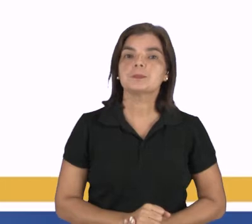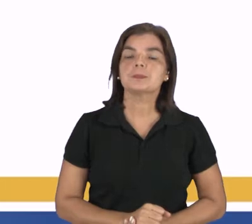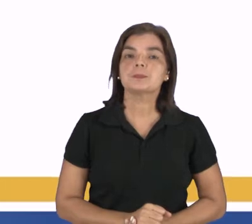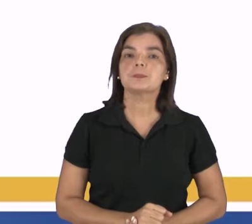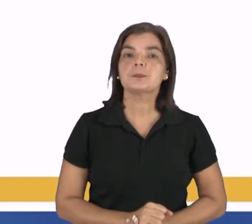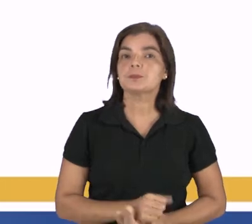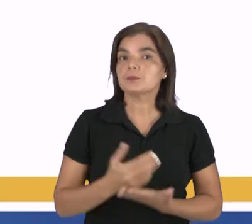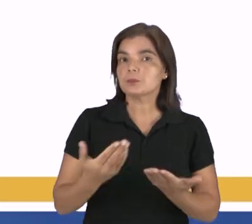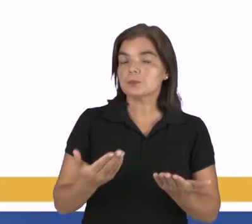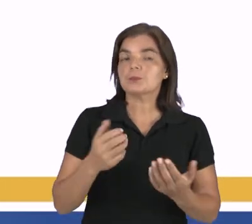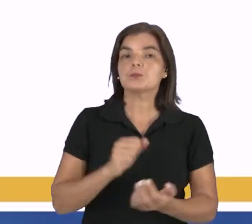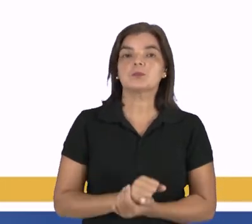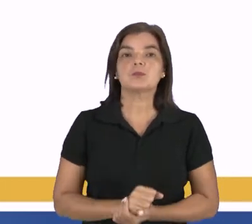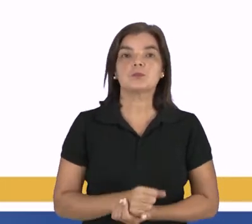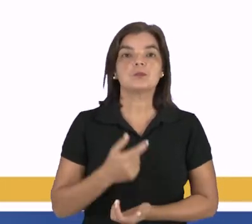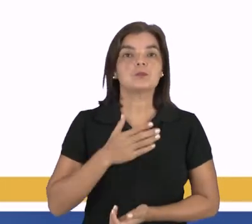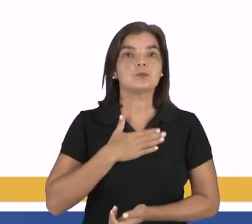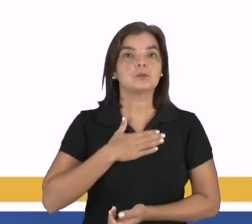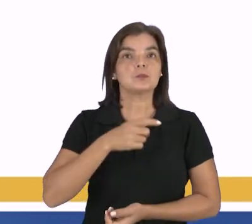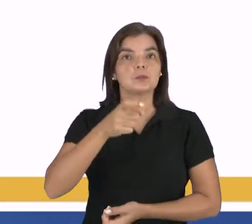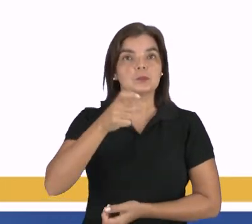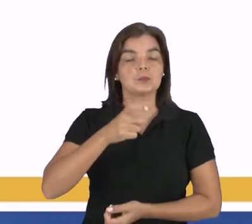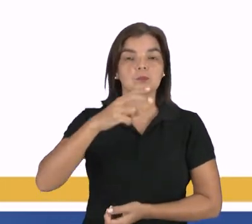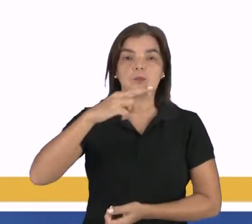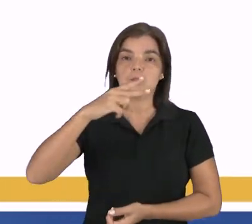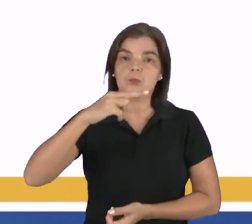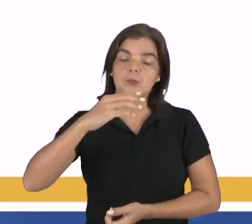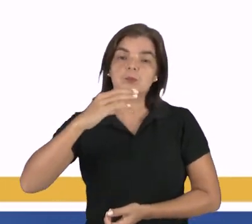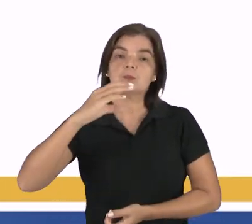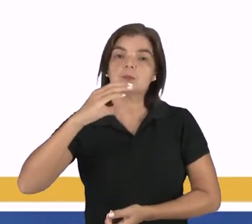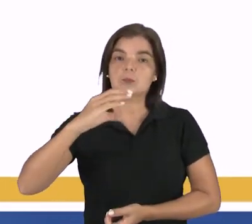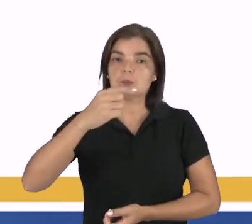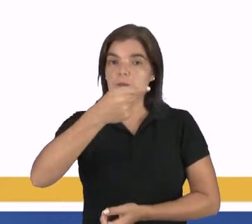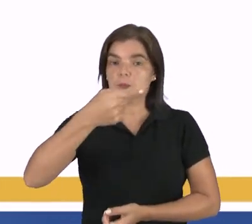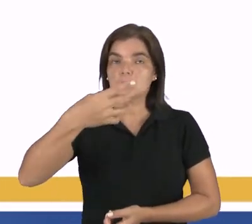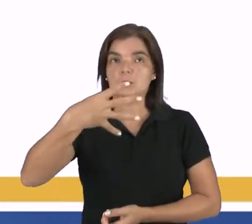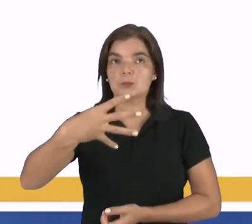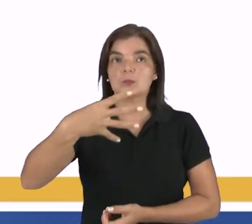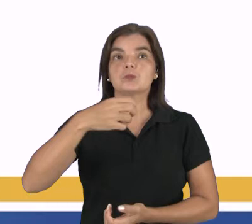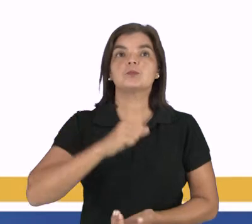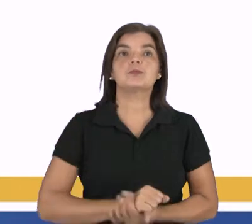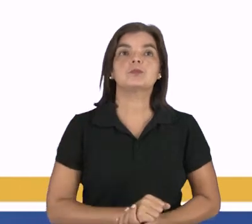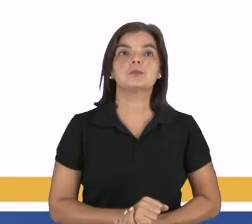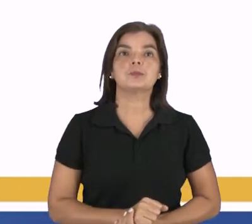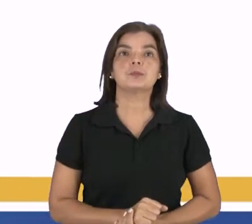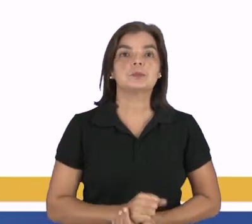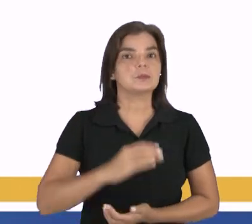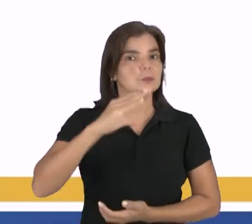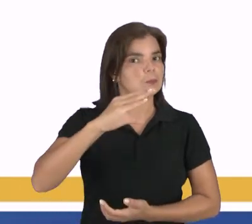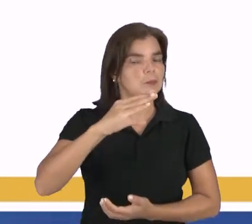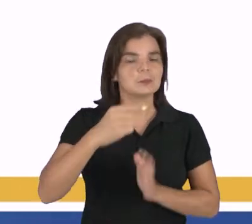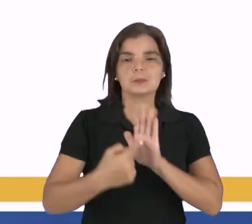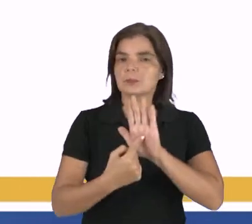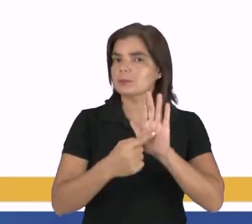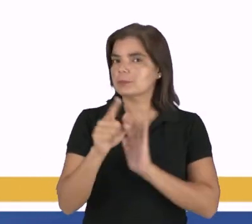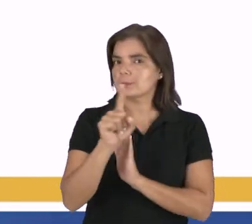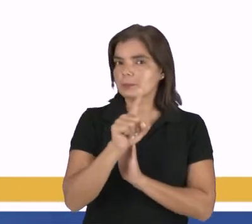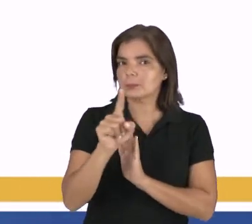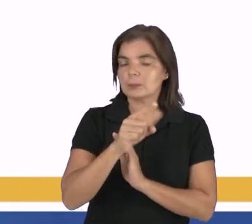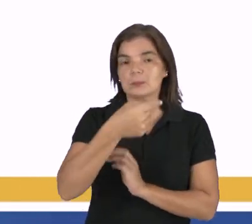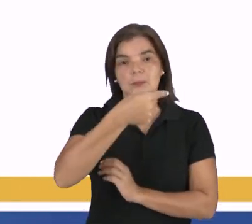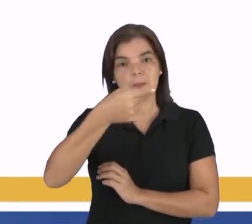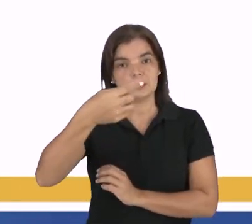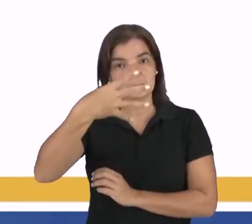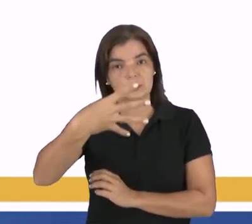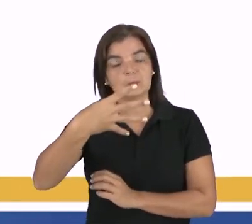bem? Então, nesse caso, o meu x é igual a menos 4. Não é igual a esse c que está aparecendo aí para vocês,